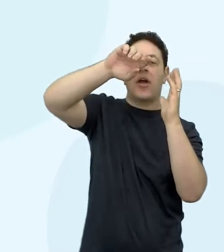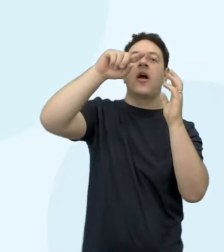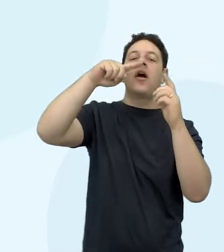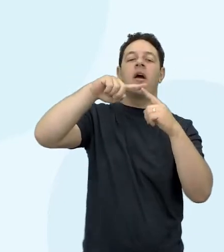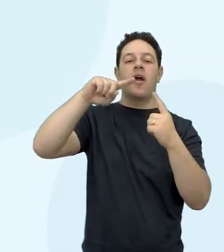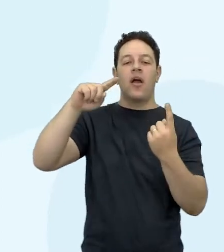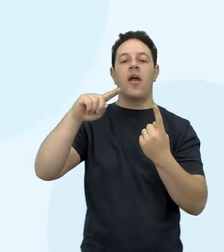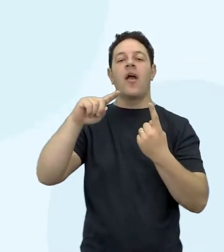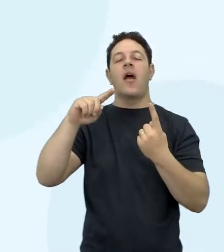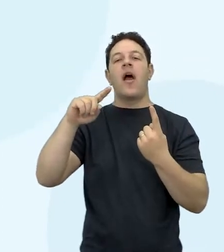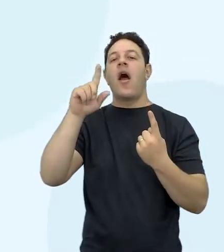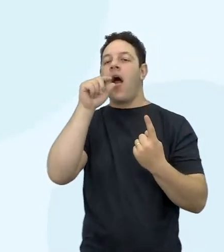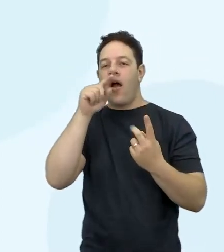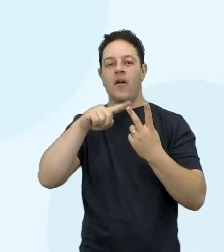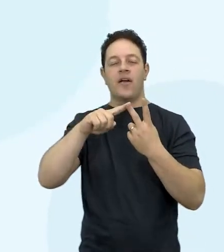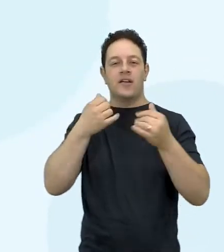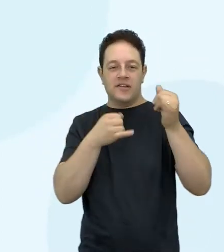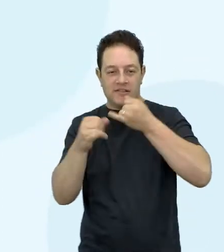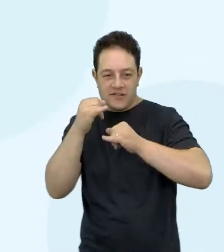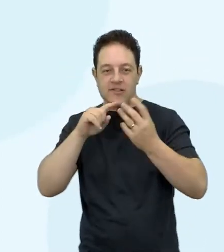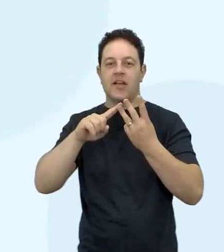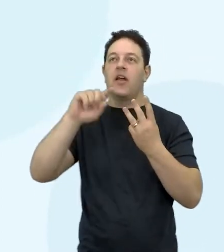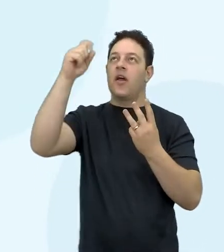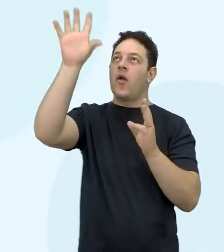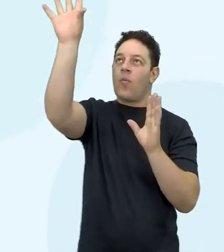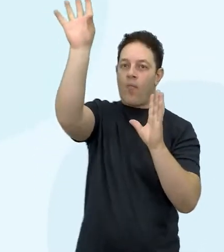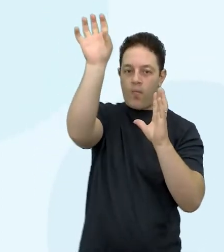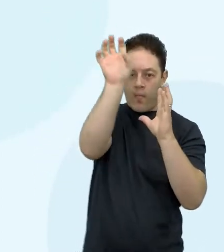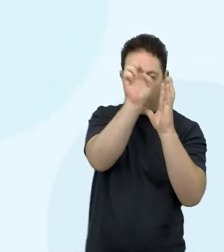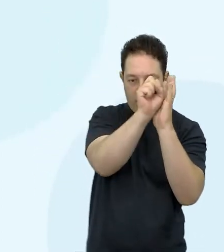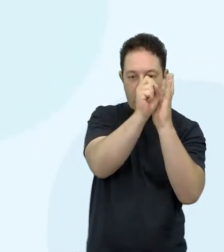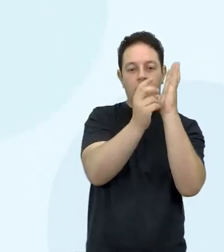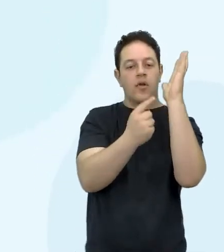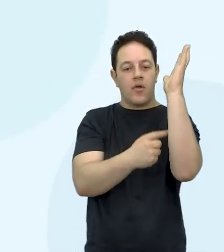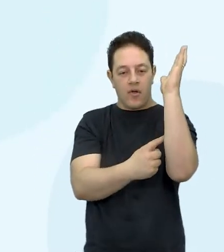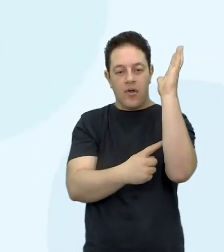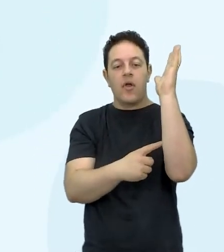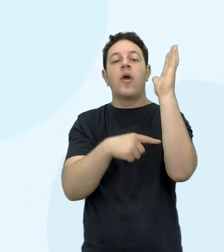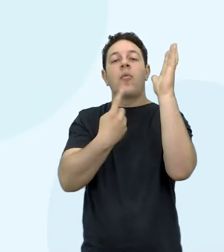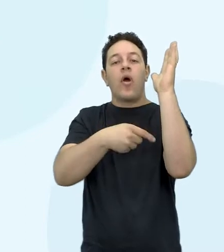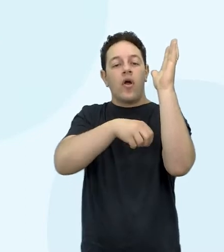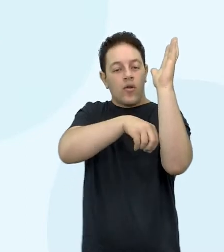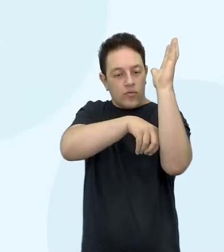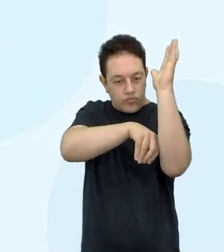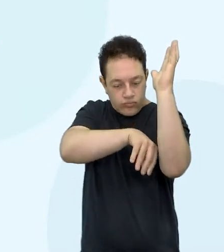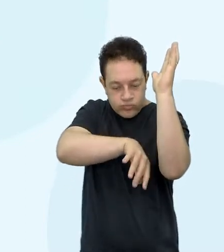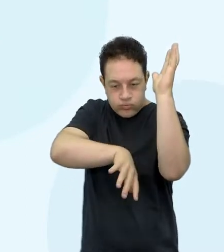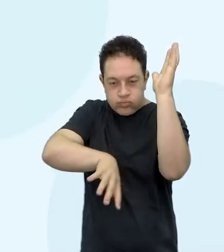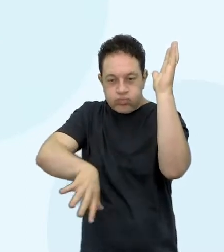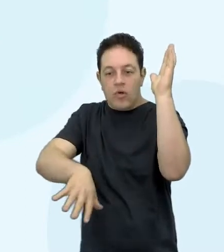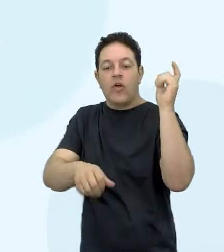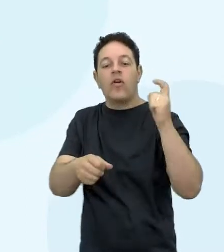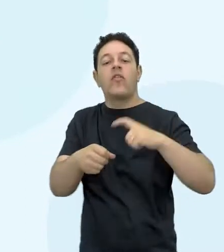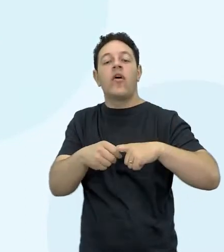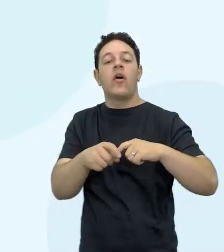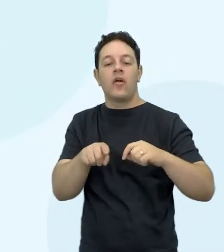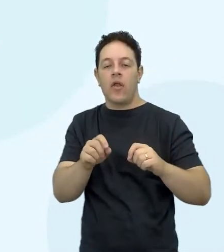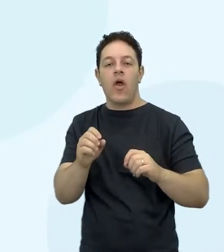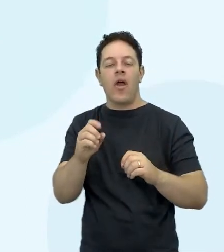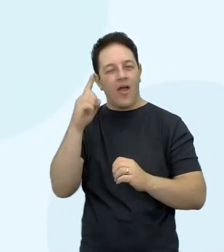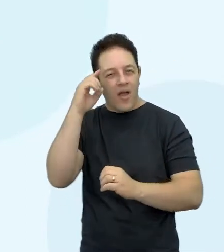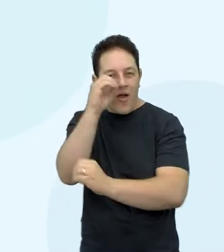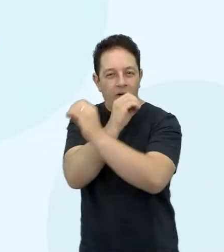água e gás carbônico do meio, da natureza, do ambiente, e devolve novamente, né, o